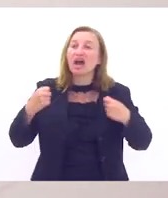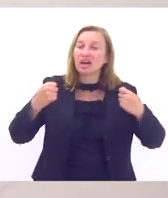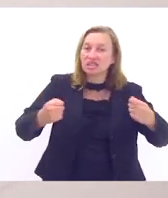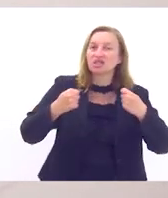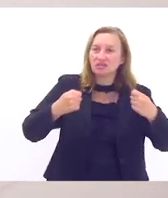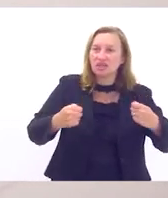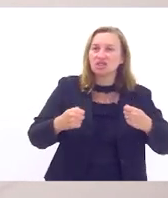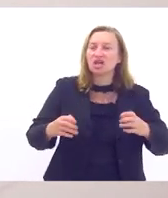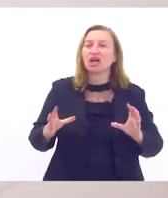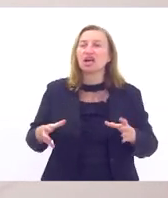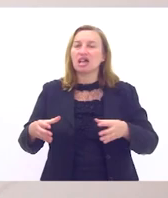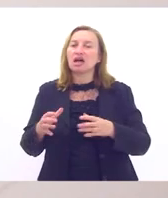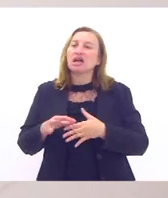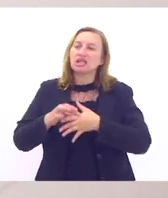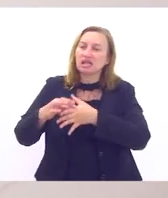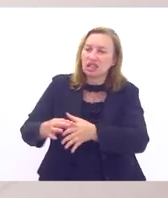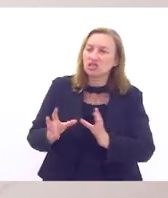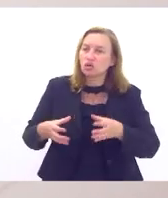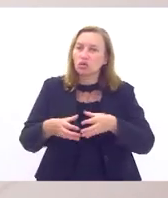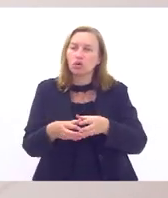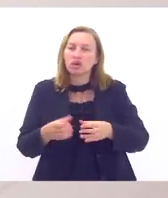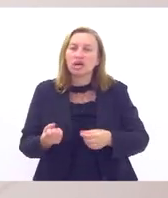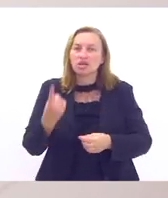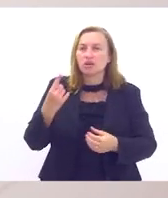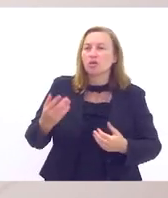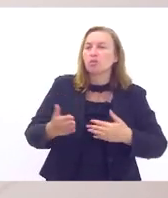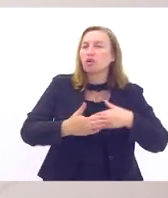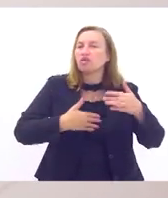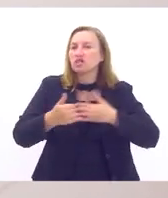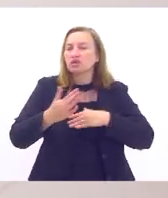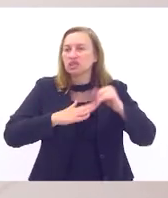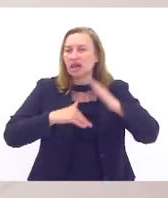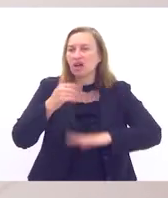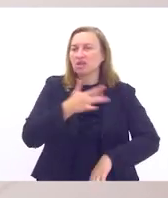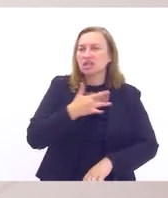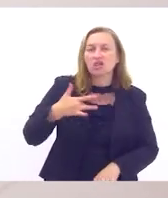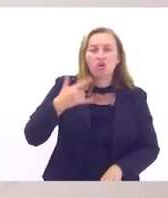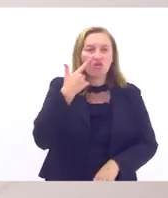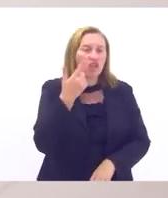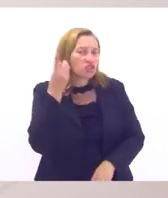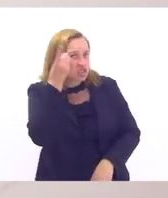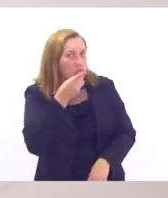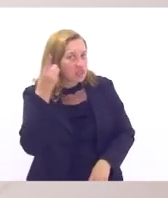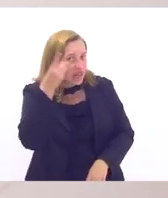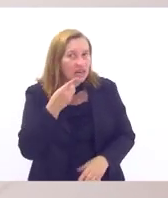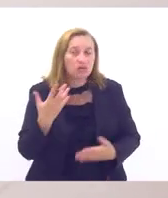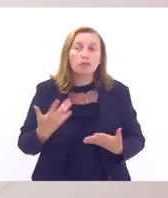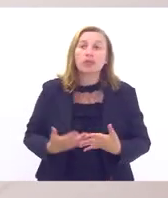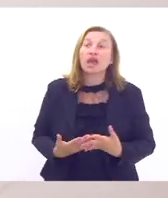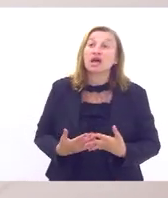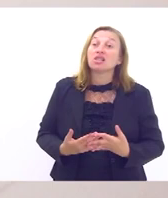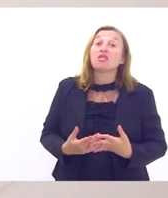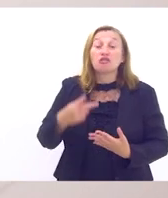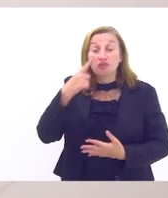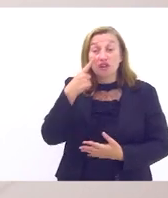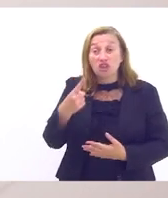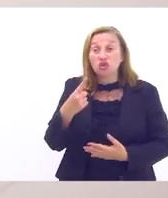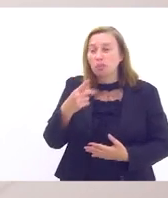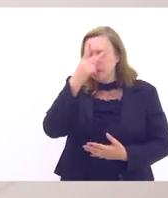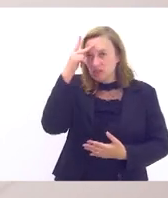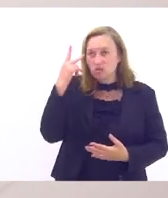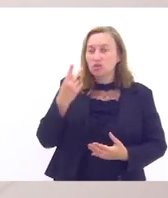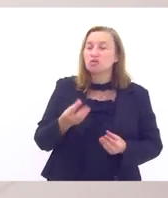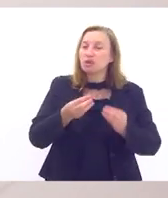lideranças comunitárias, vejo profissionais de saúde, gestores, vejo parlamentares, vejo pessoas afetadas